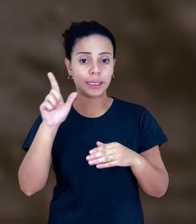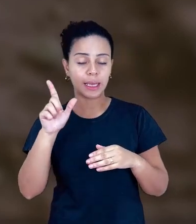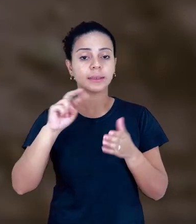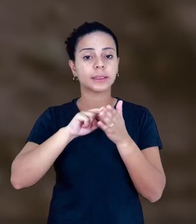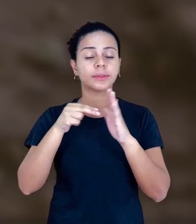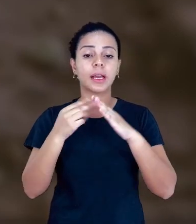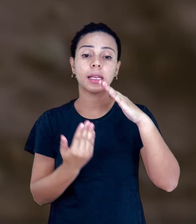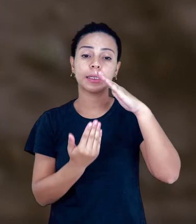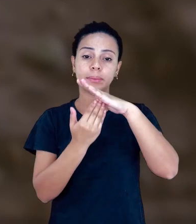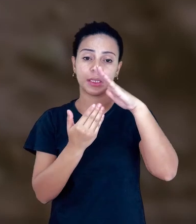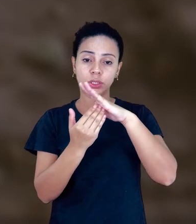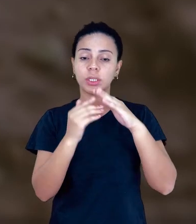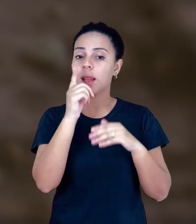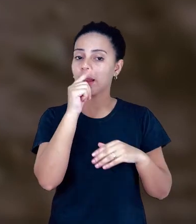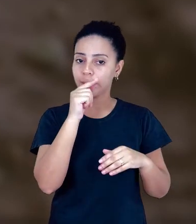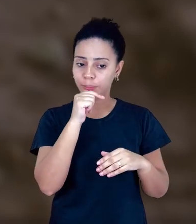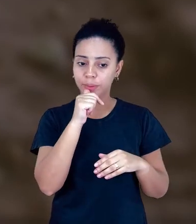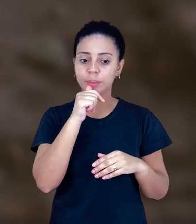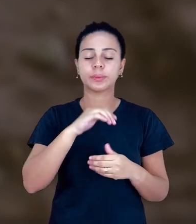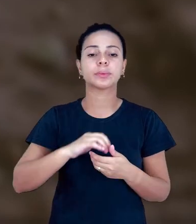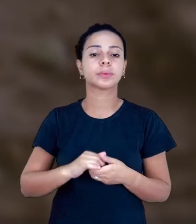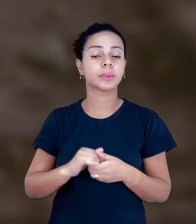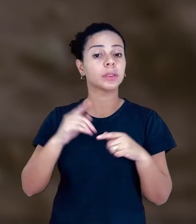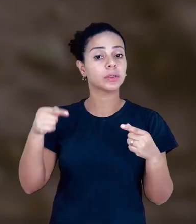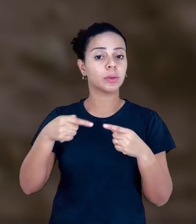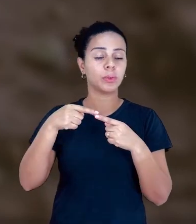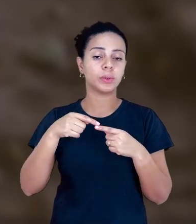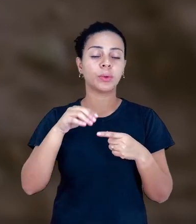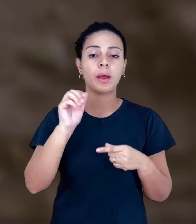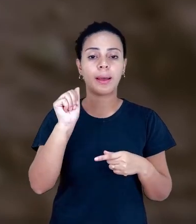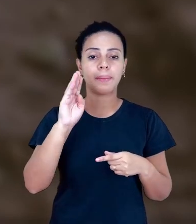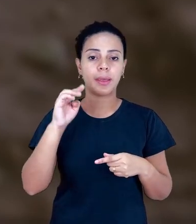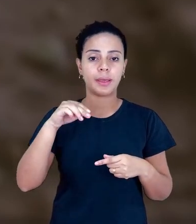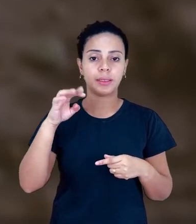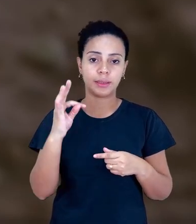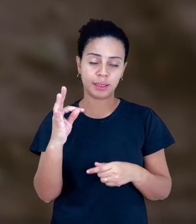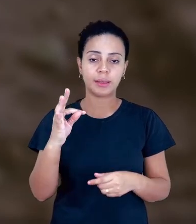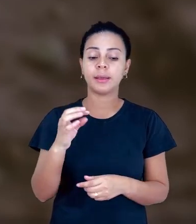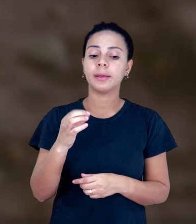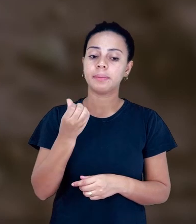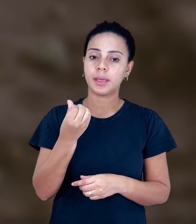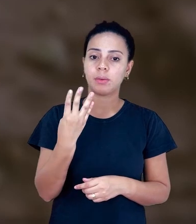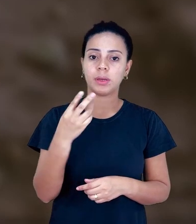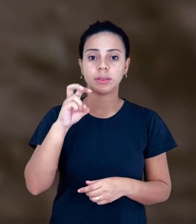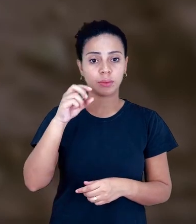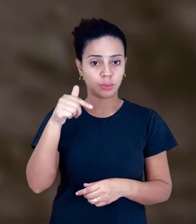limite de liquidez percentual determinado conforme a ABNT-NBR